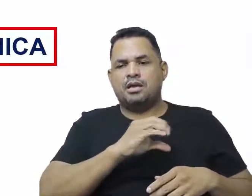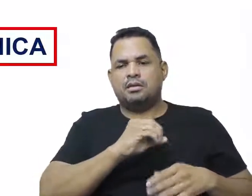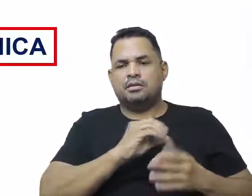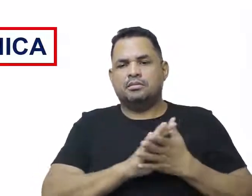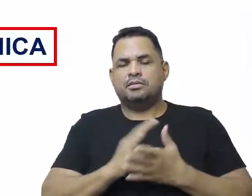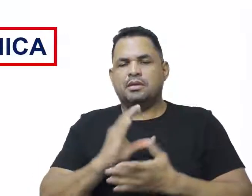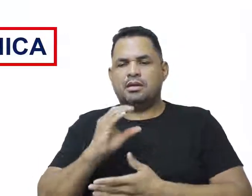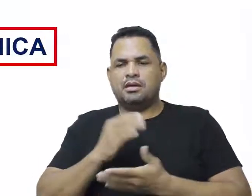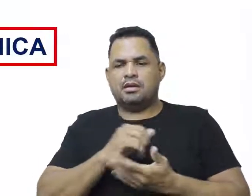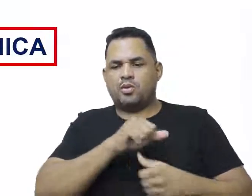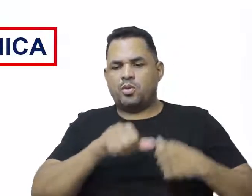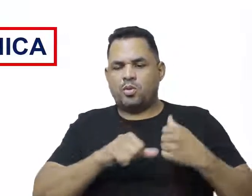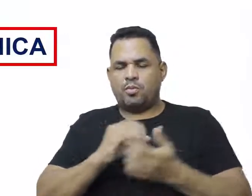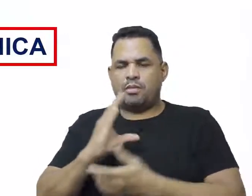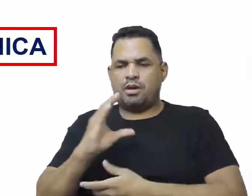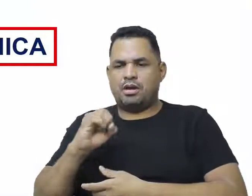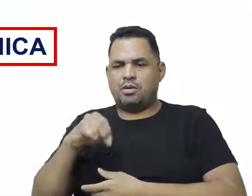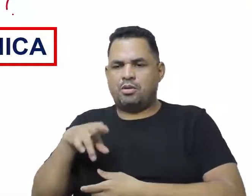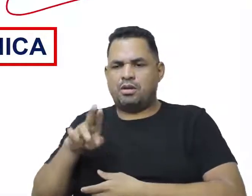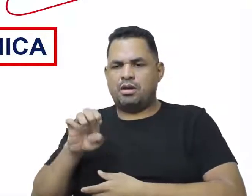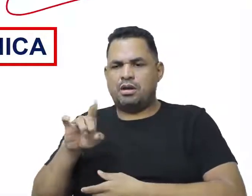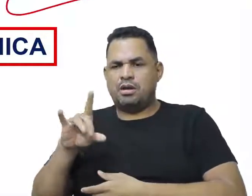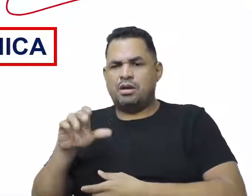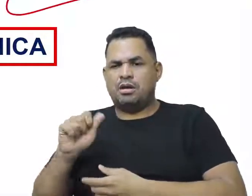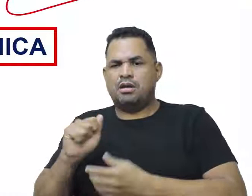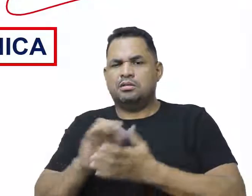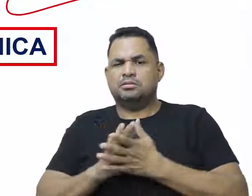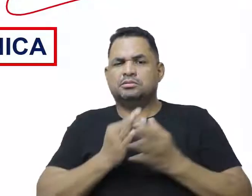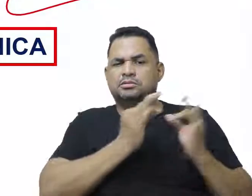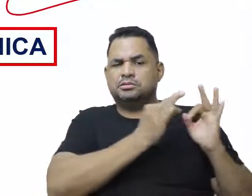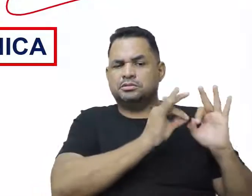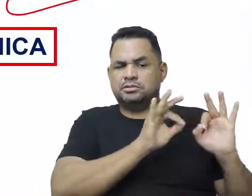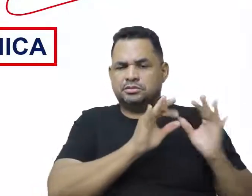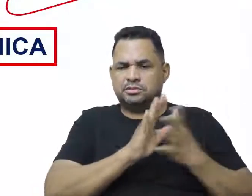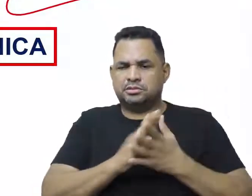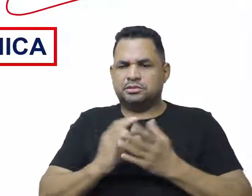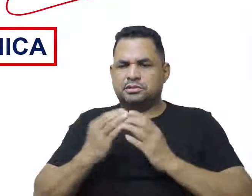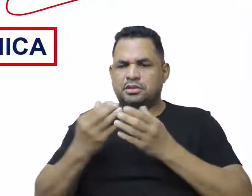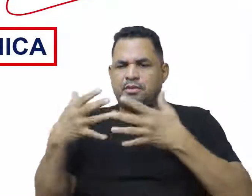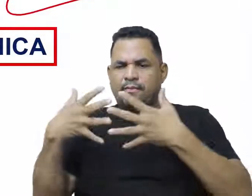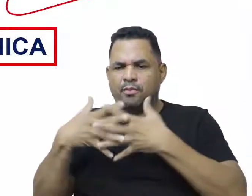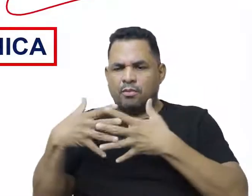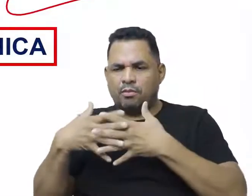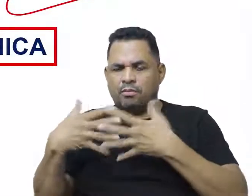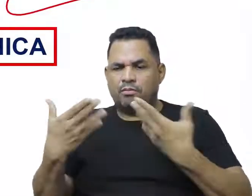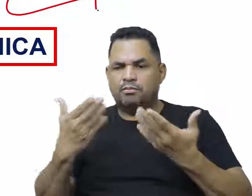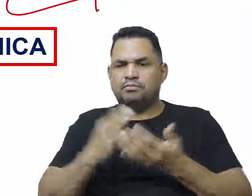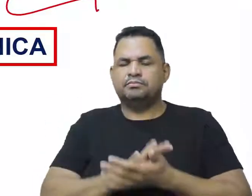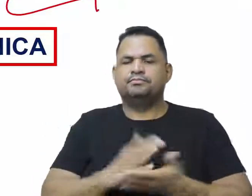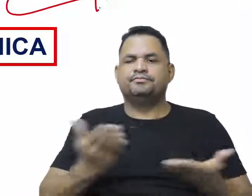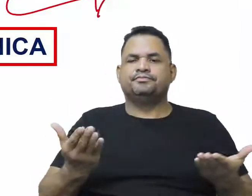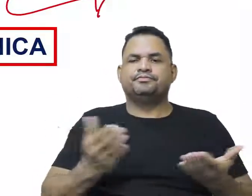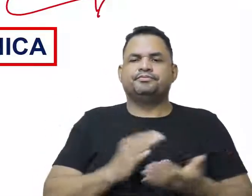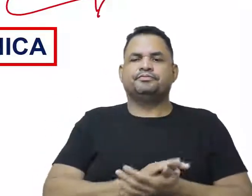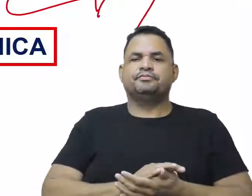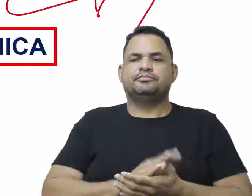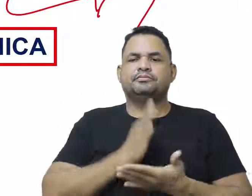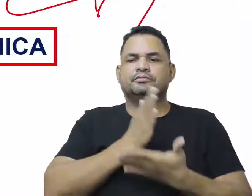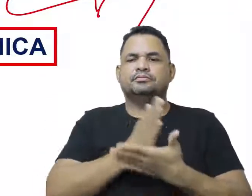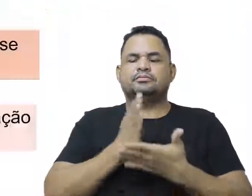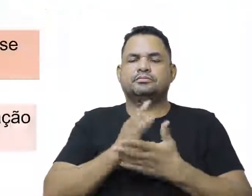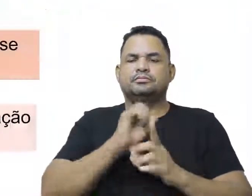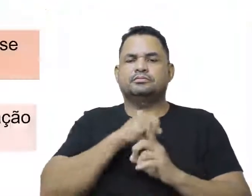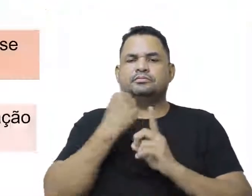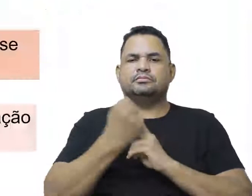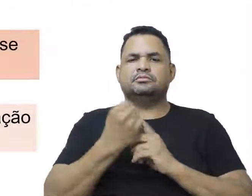orgânica a mecânica sociedade simples a orgânica sociedades complexas essas que a gente está aqui em que são permeadas pela divisão social